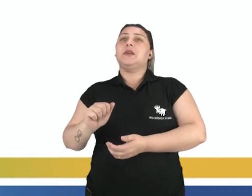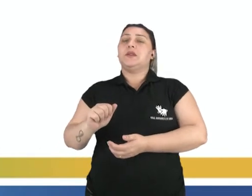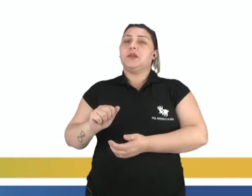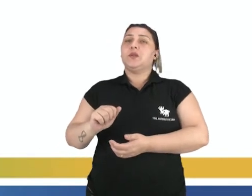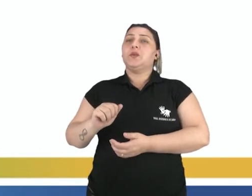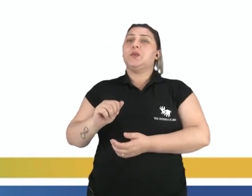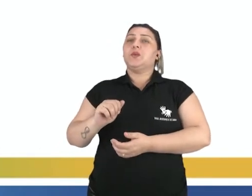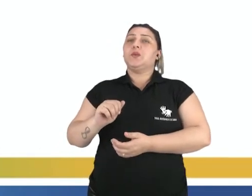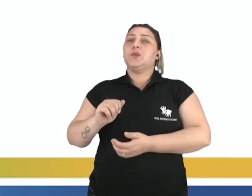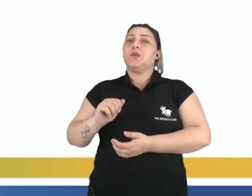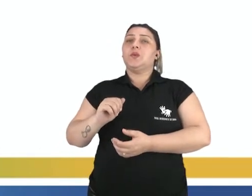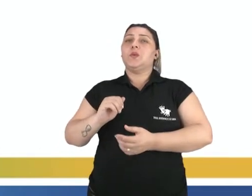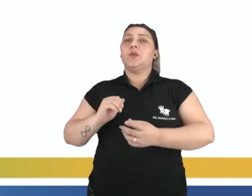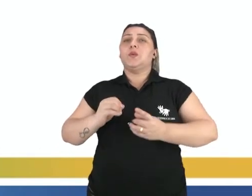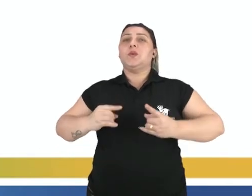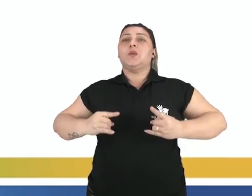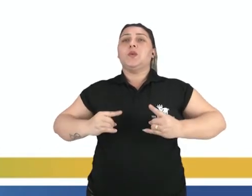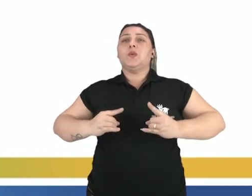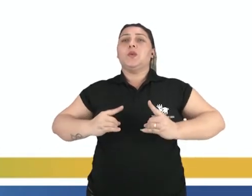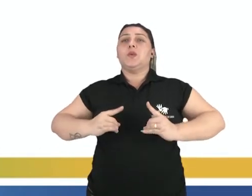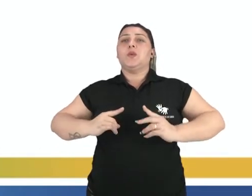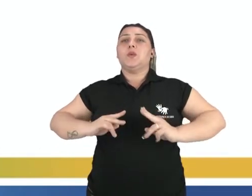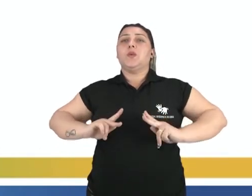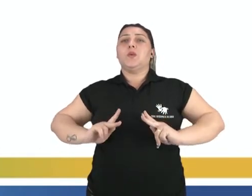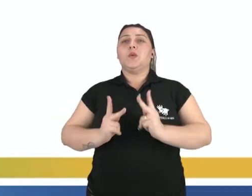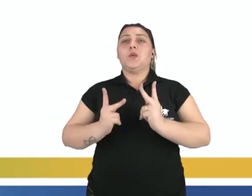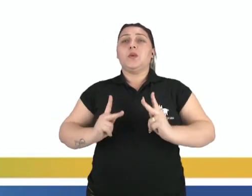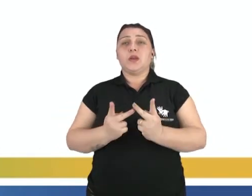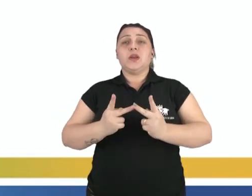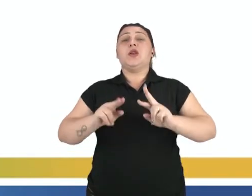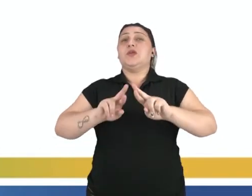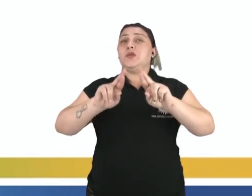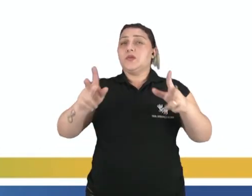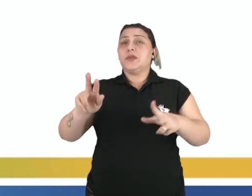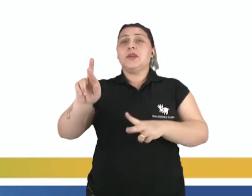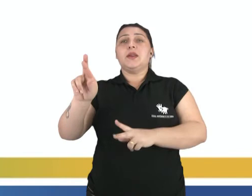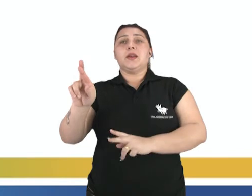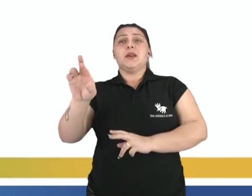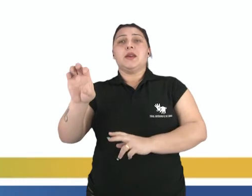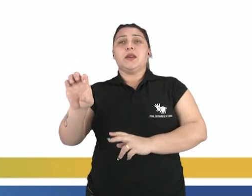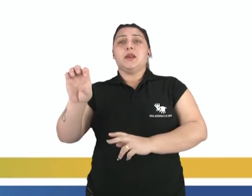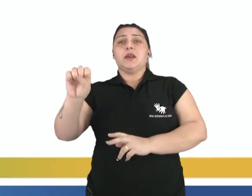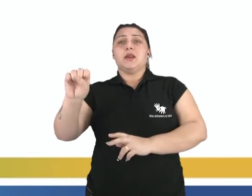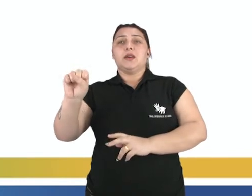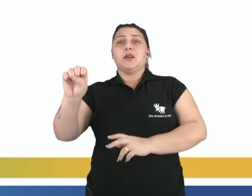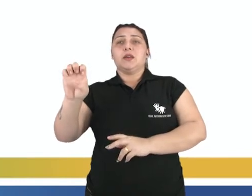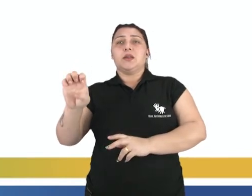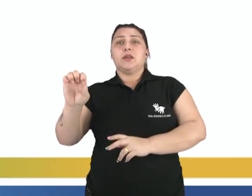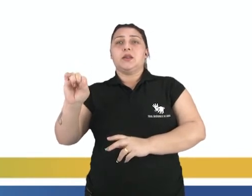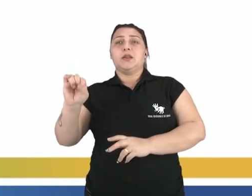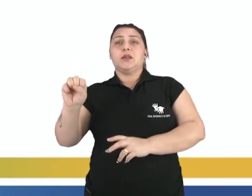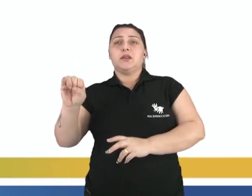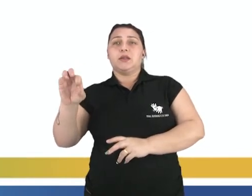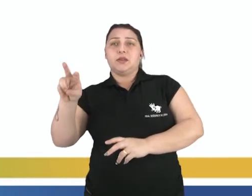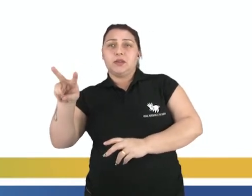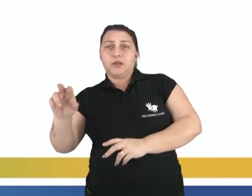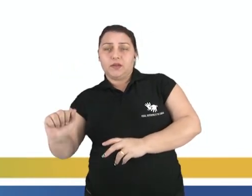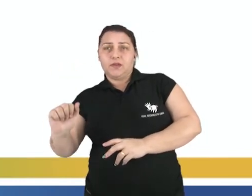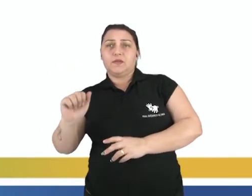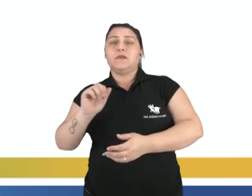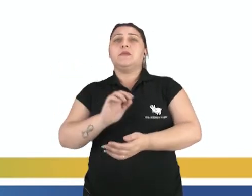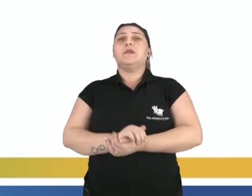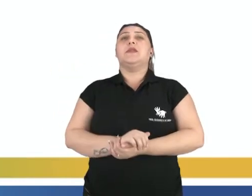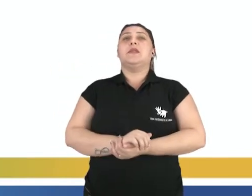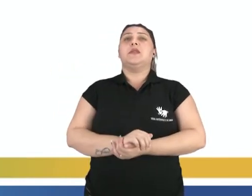do hormônio testosterona, ele age de forma recessiva, né? Então, por isso que o alelo da